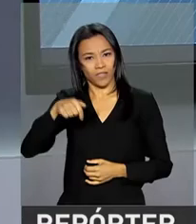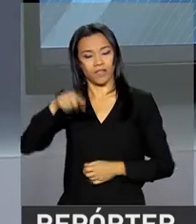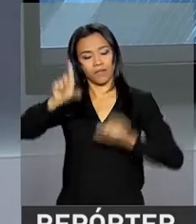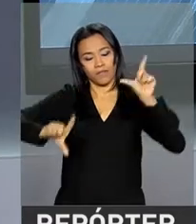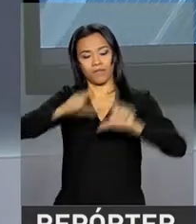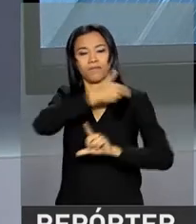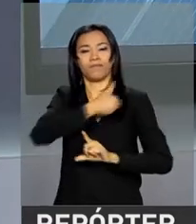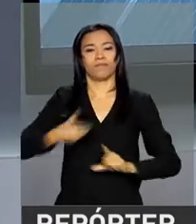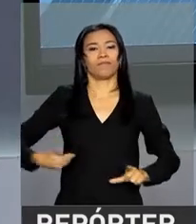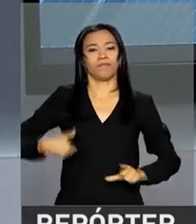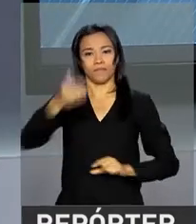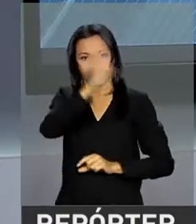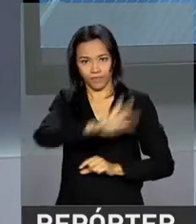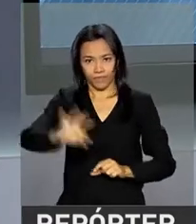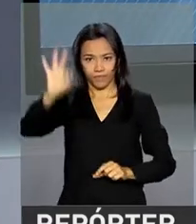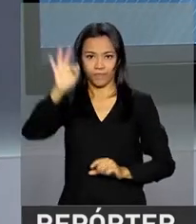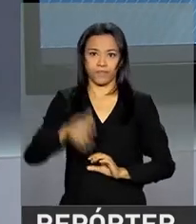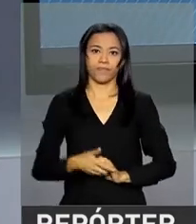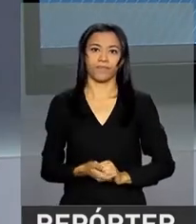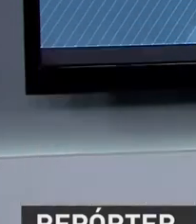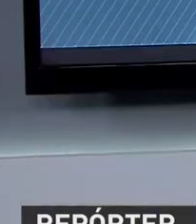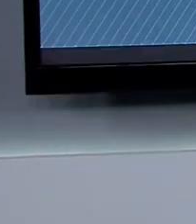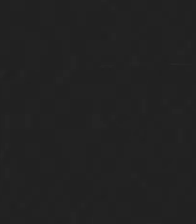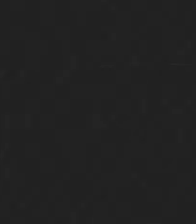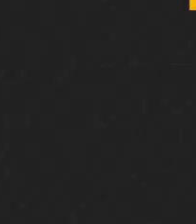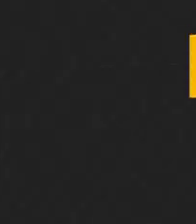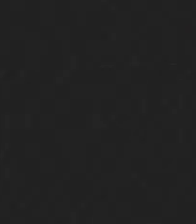nbr a tv do governo federal